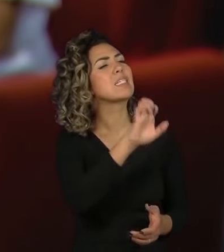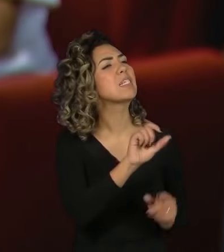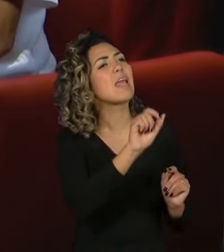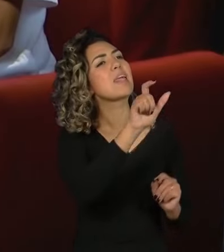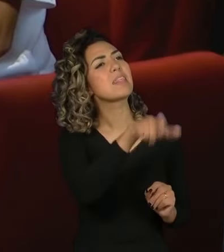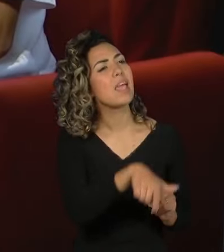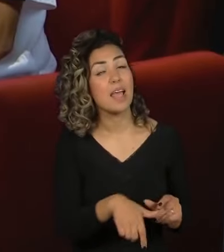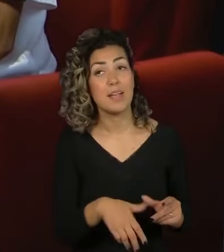mulher